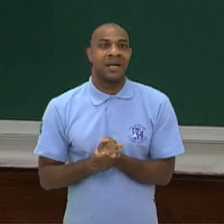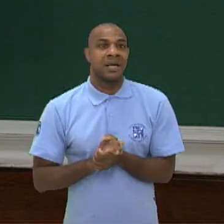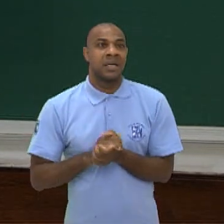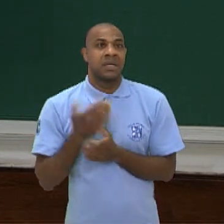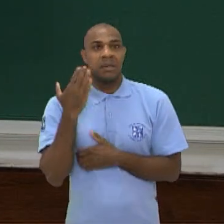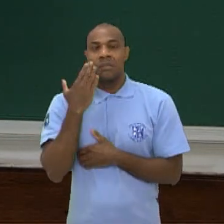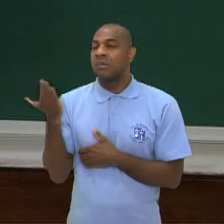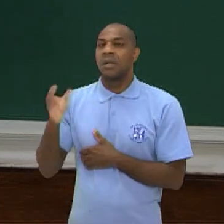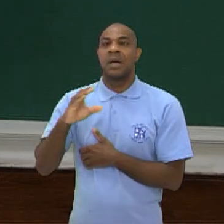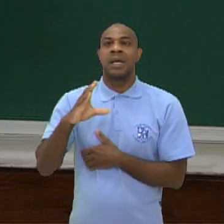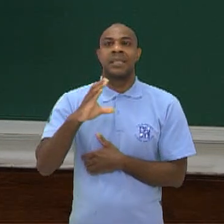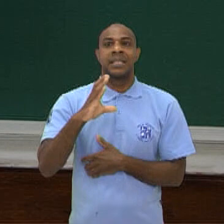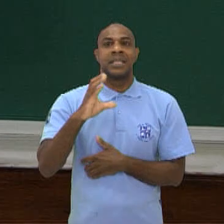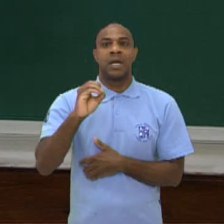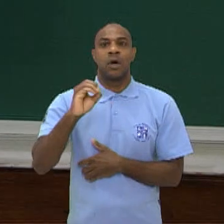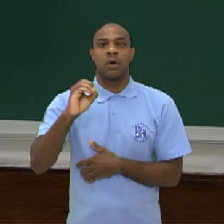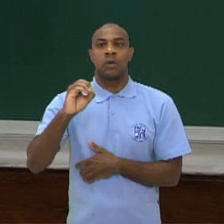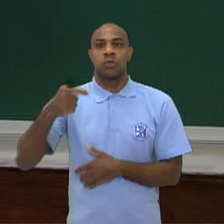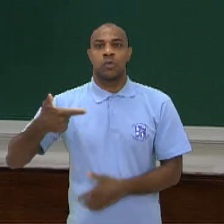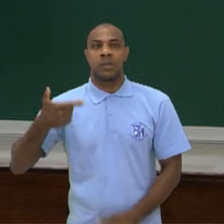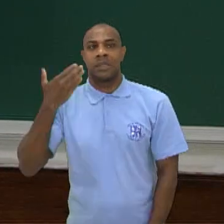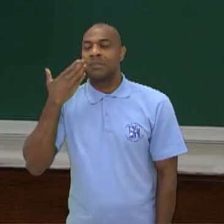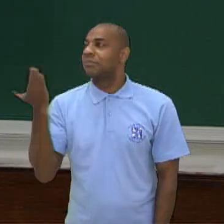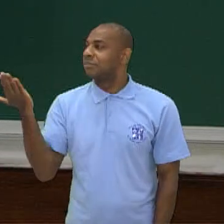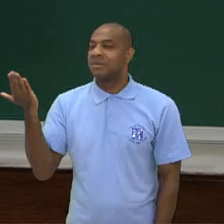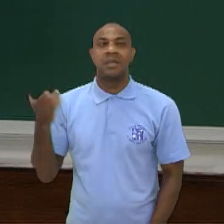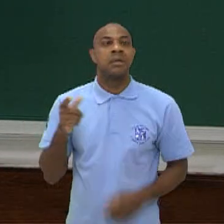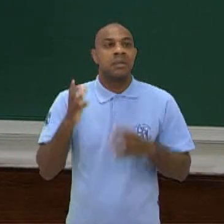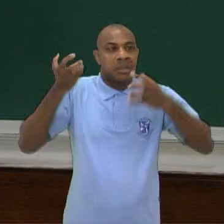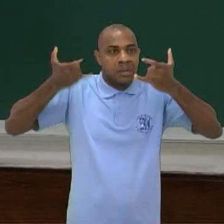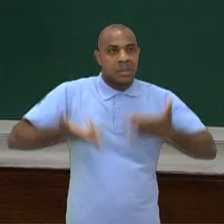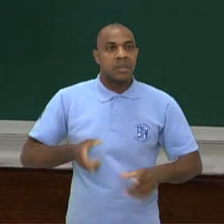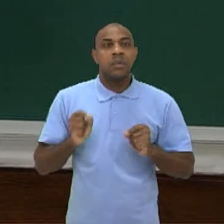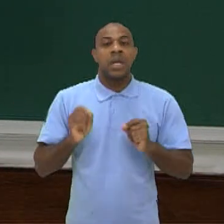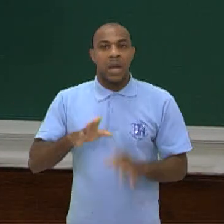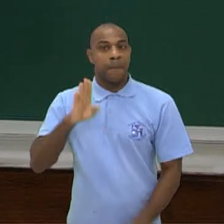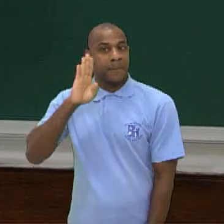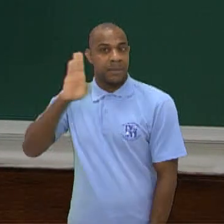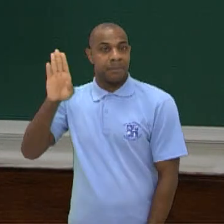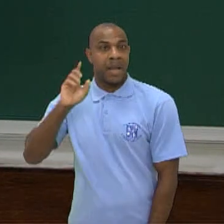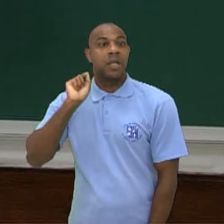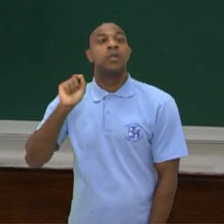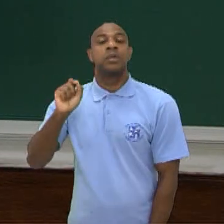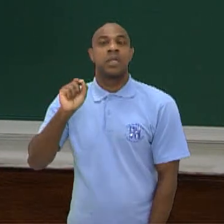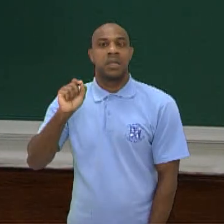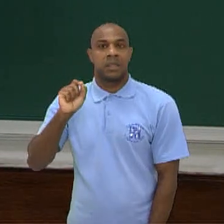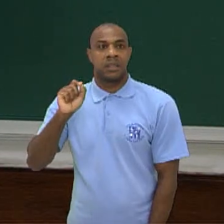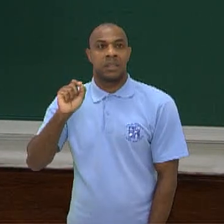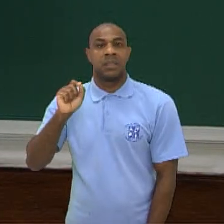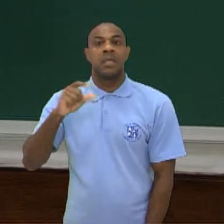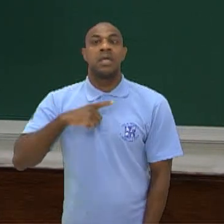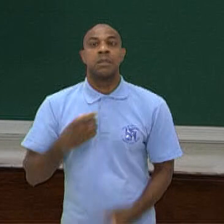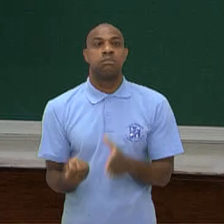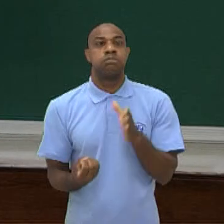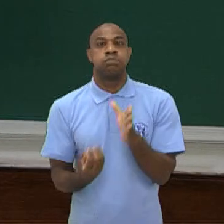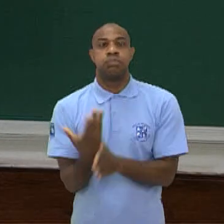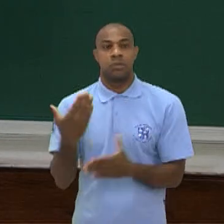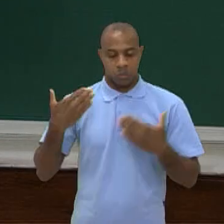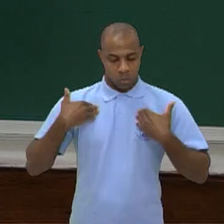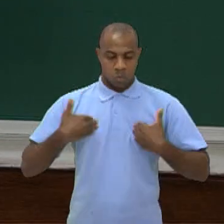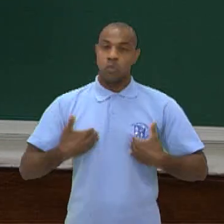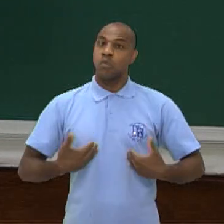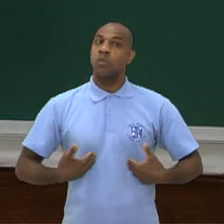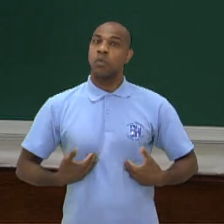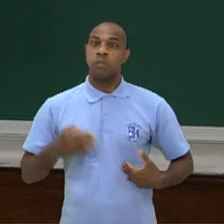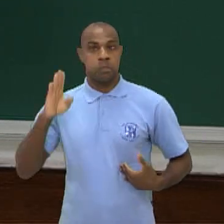vocês já ouviram lá no primeiro ano, na primeira série, né? Que ele é um dos principais compostos orgânicos que formam, então, o corpo dos seres